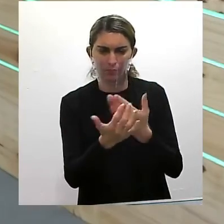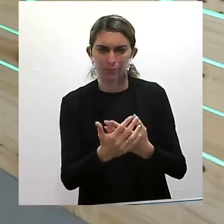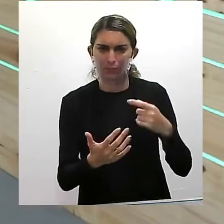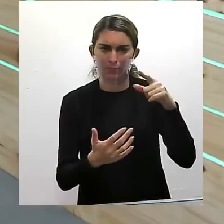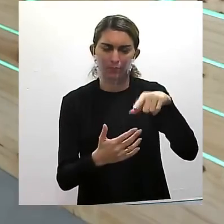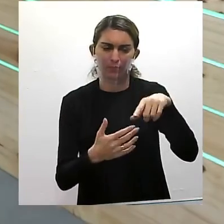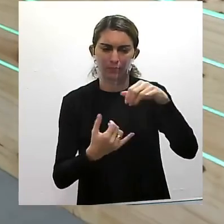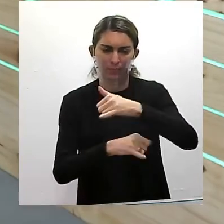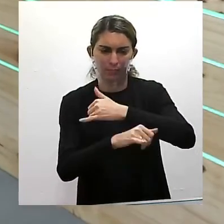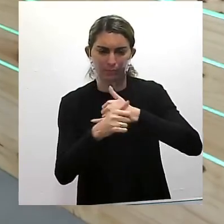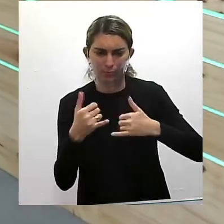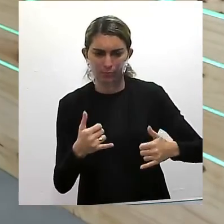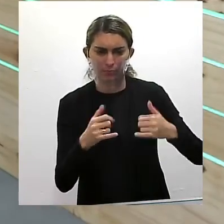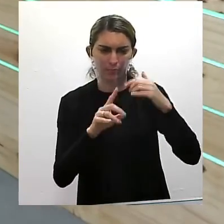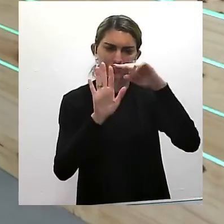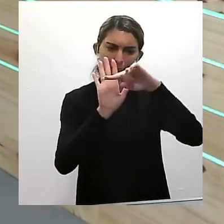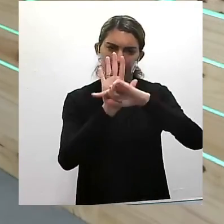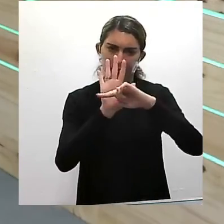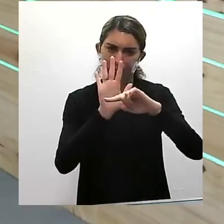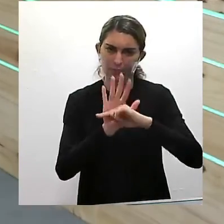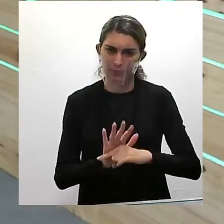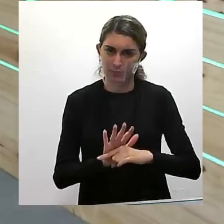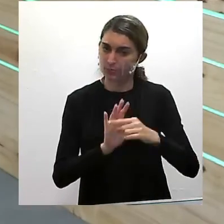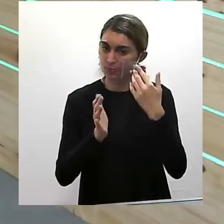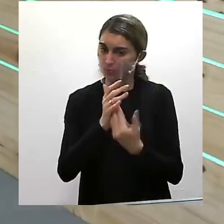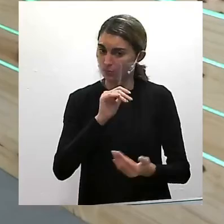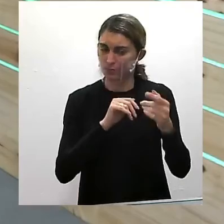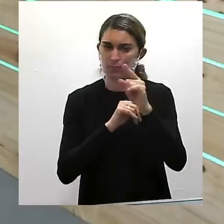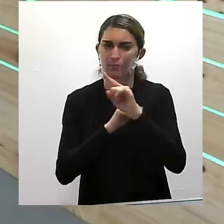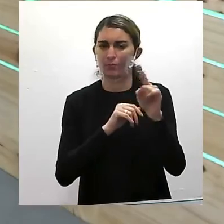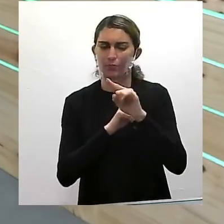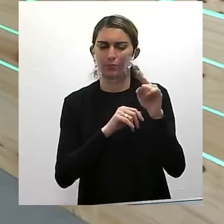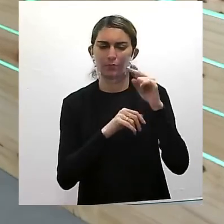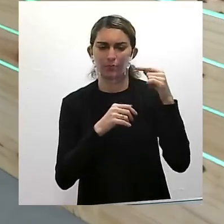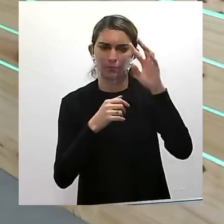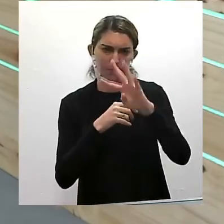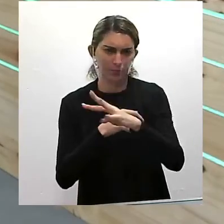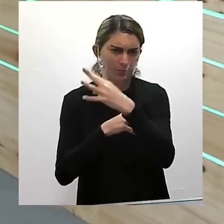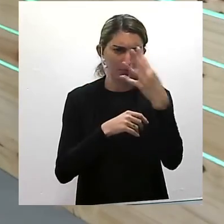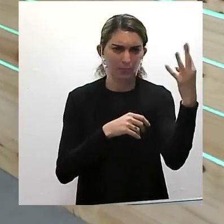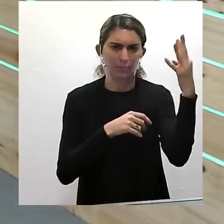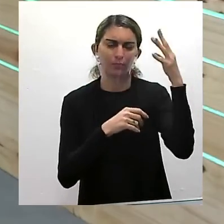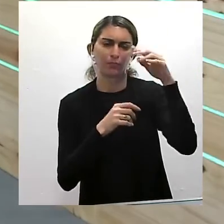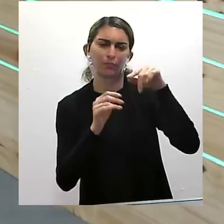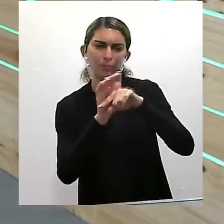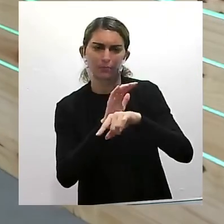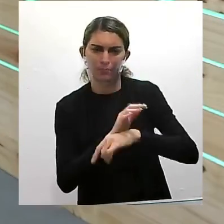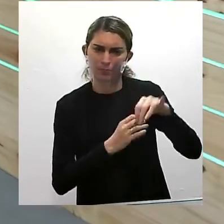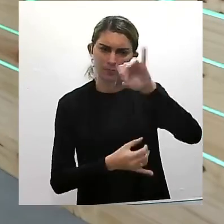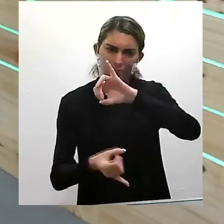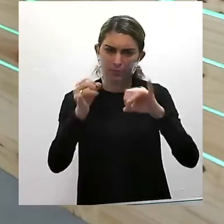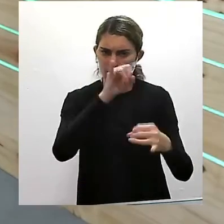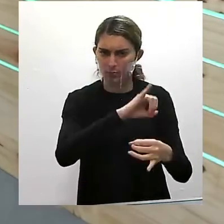da eletronegatividade, viu? Não perde não, dá uma olhada na tabela periódica e propriedade periódica,